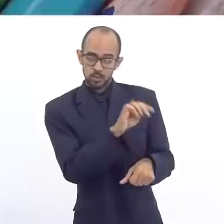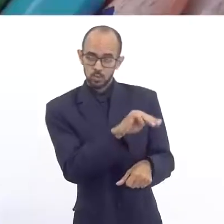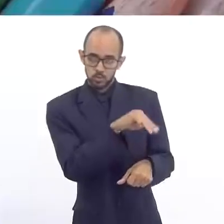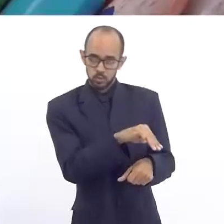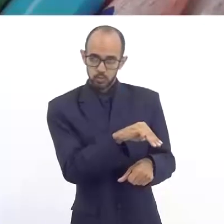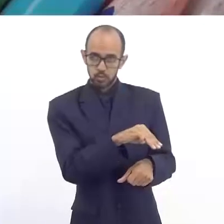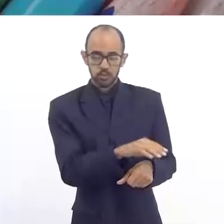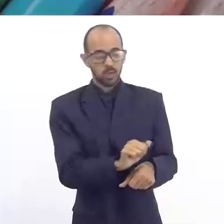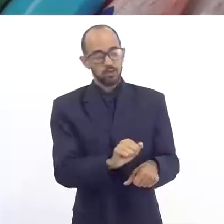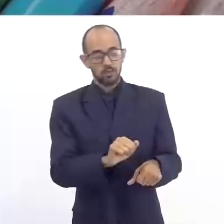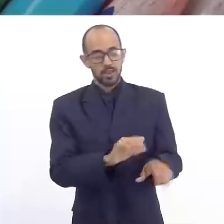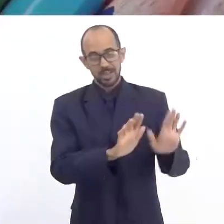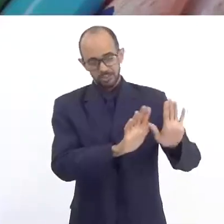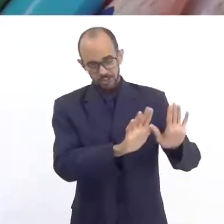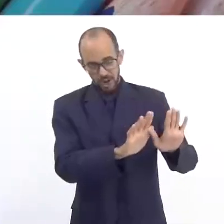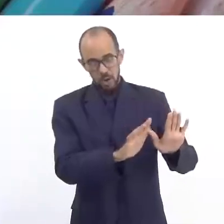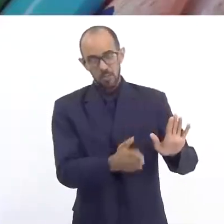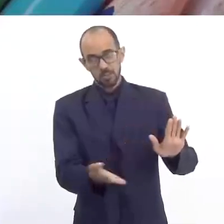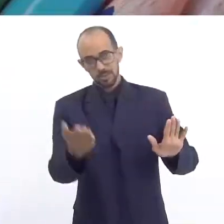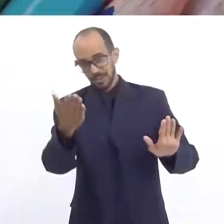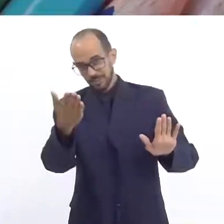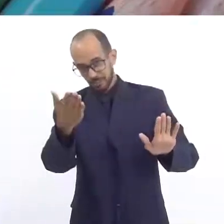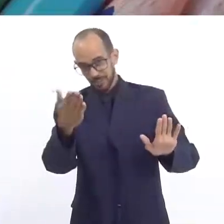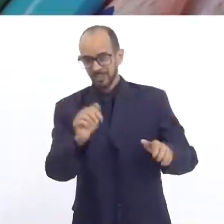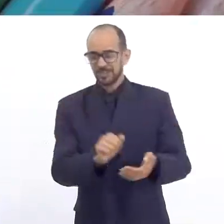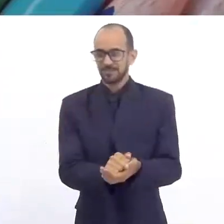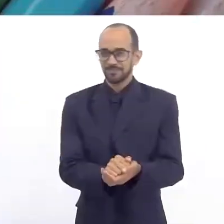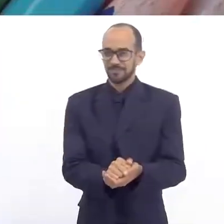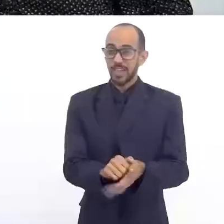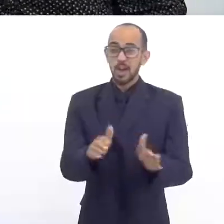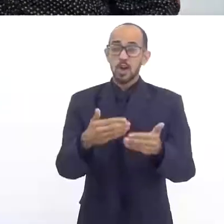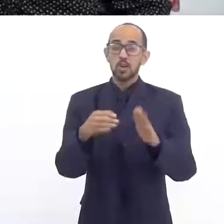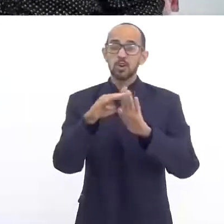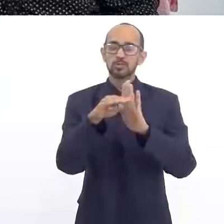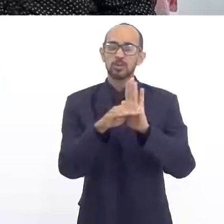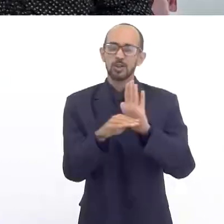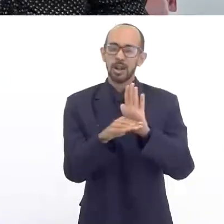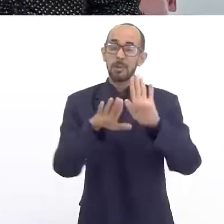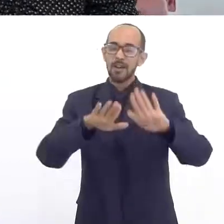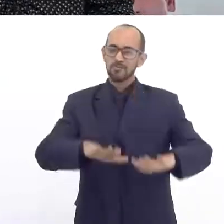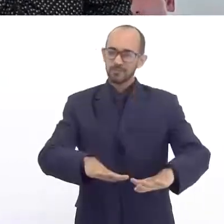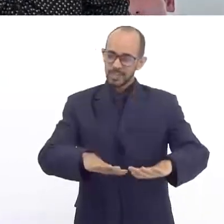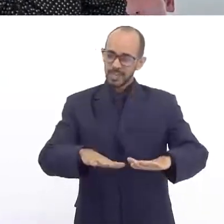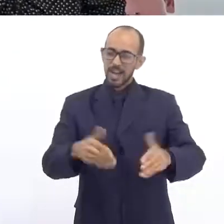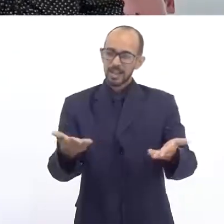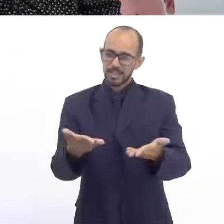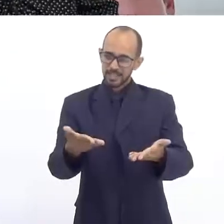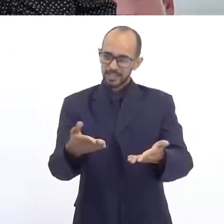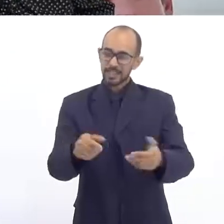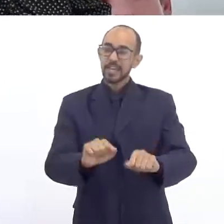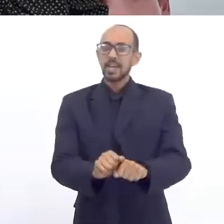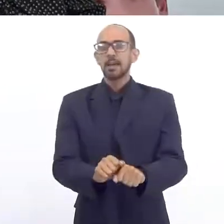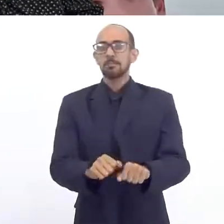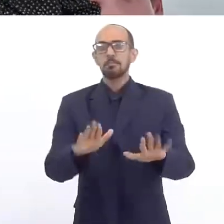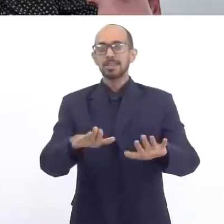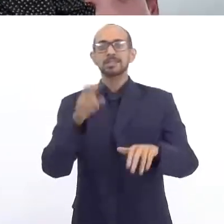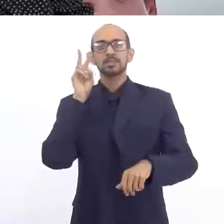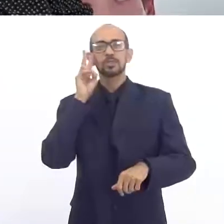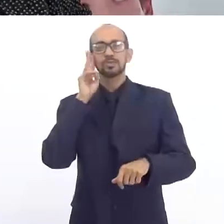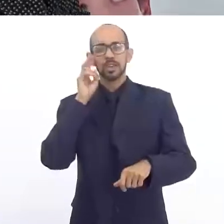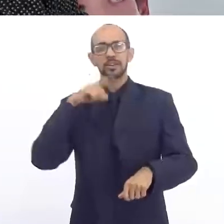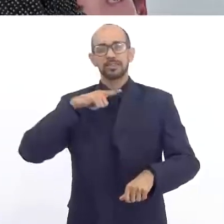Só me aguarda um minutinho aqui que eu vou me despedir do pessoal e já volto para a gente conversar. O nosso programa fica por aqui, mas na segunda-feira que vem